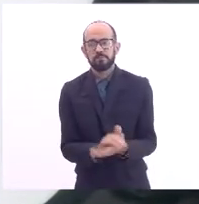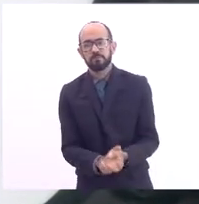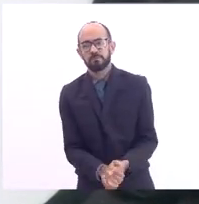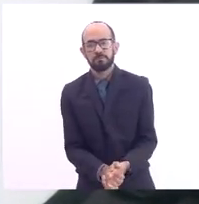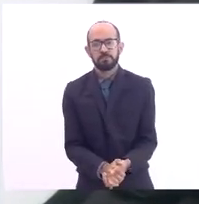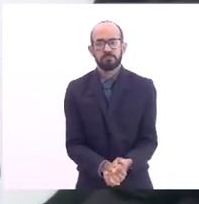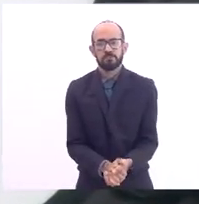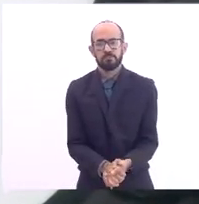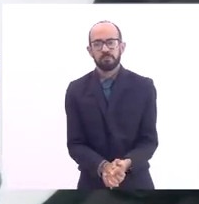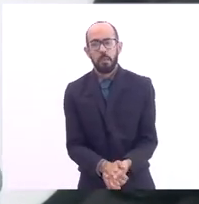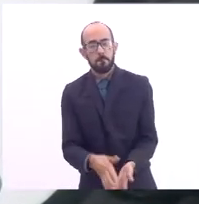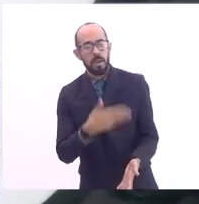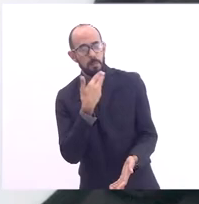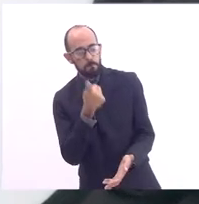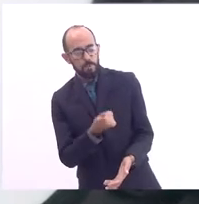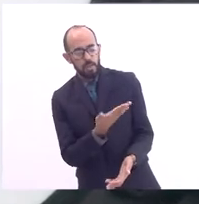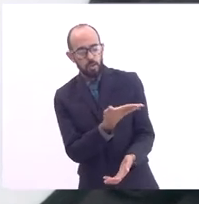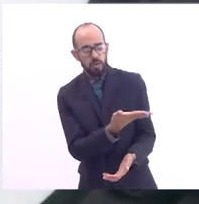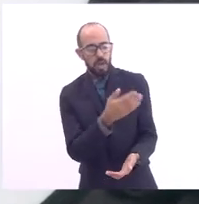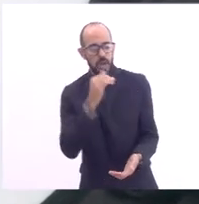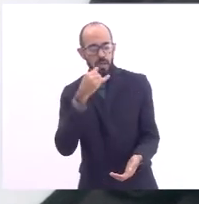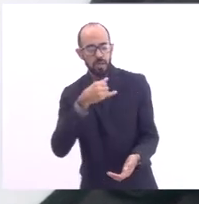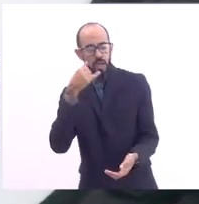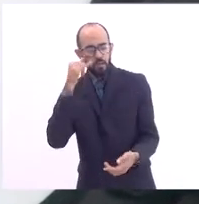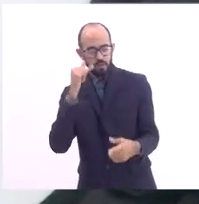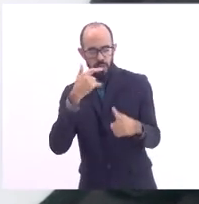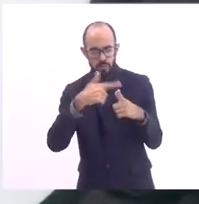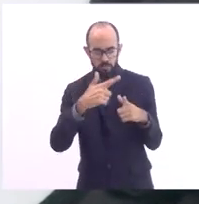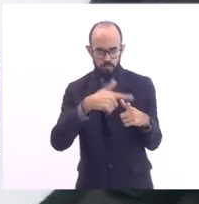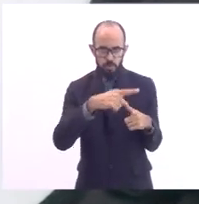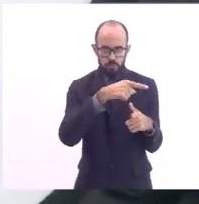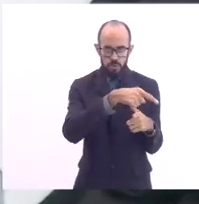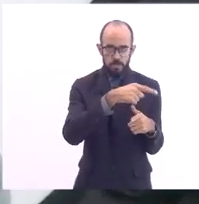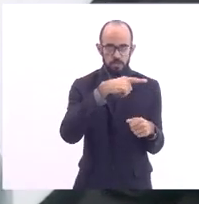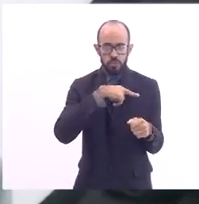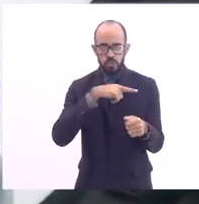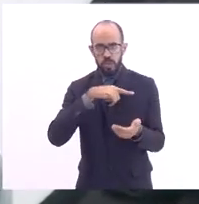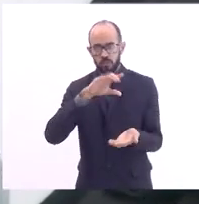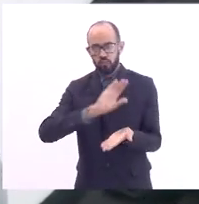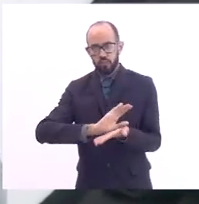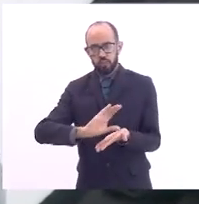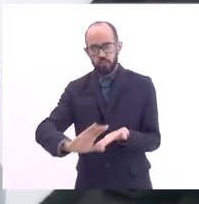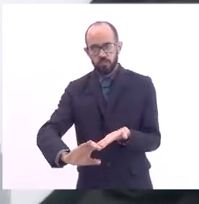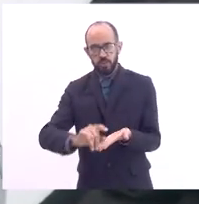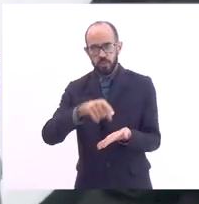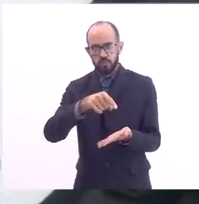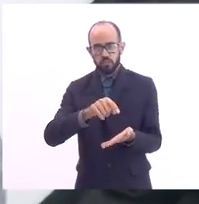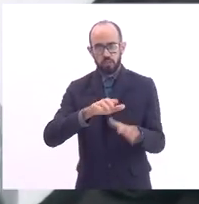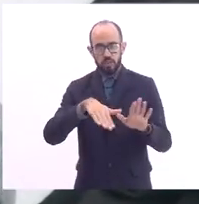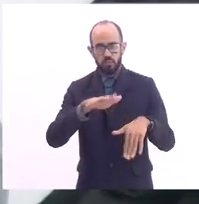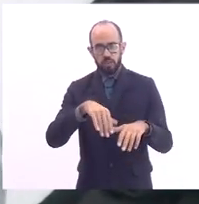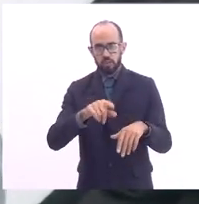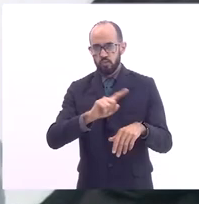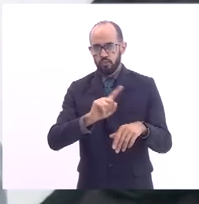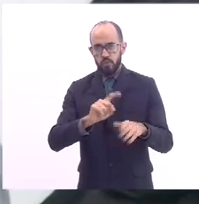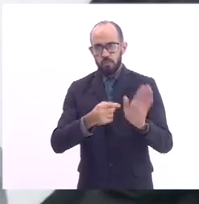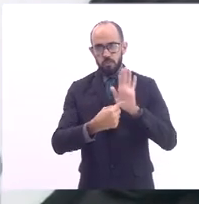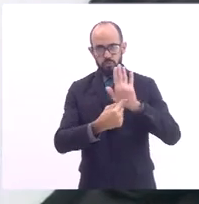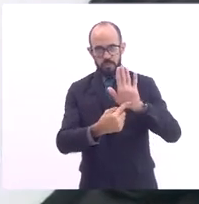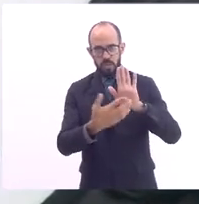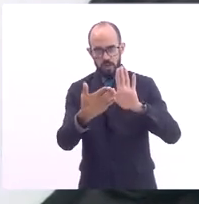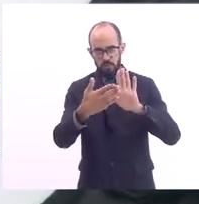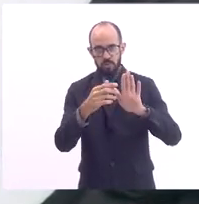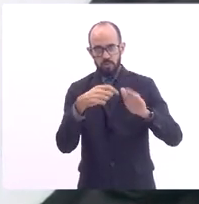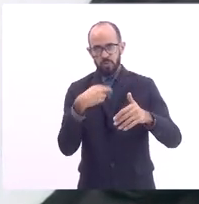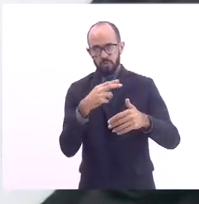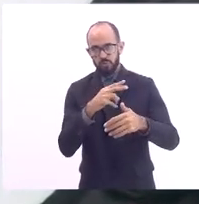para melhorar e para combater isso, a empresa tem alguns investimentos, que não, acho que não foi apresentado aqui, mas nós vamos fazer um